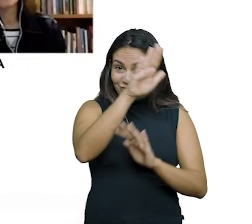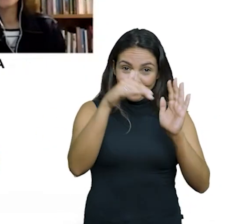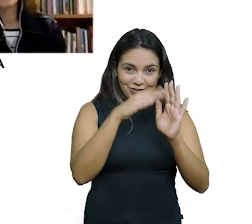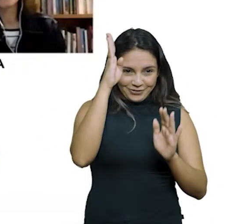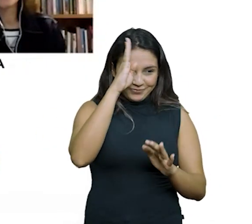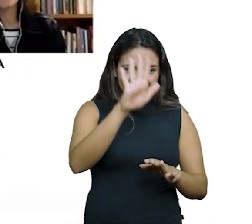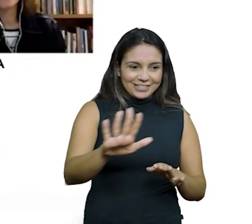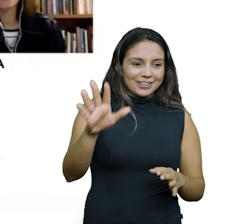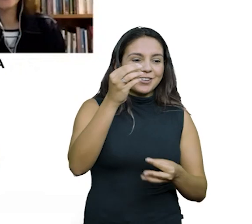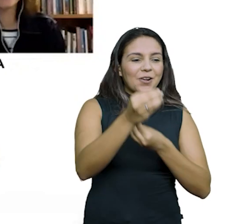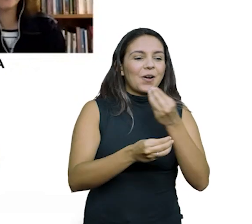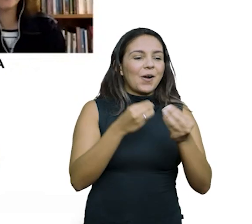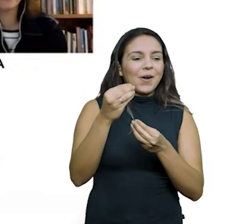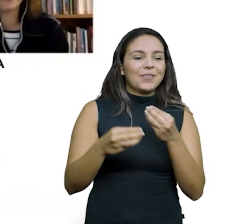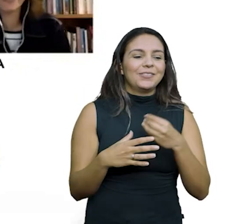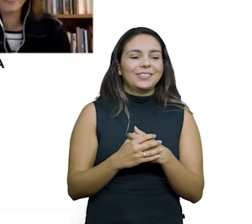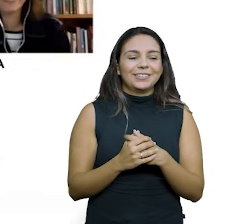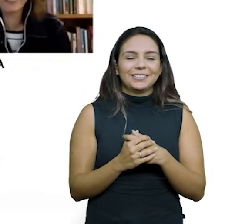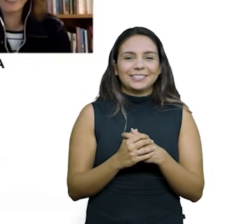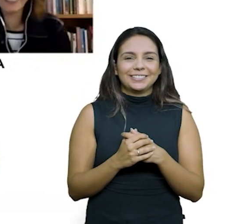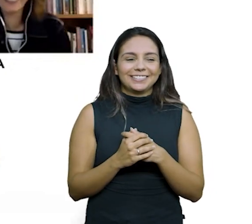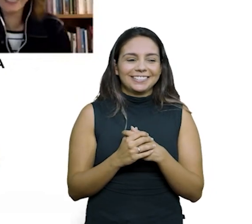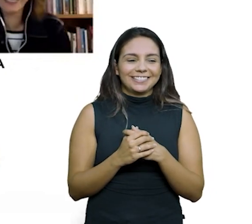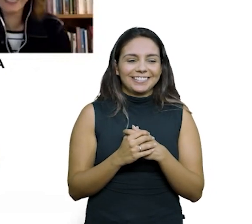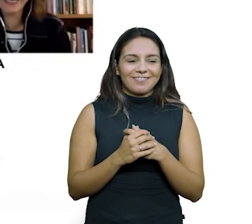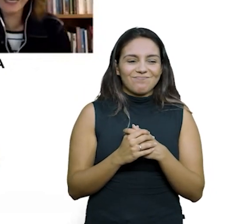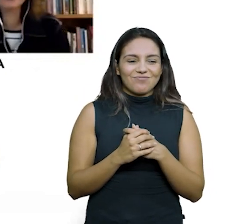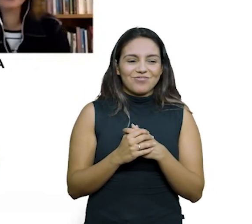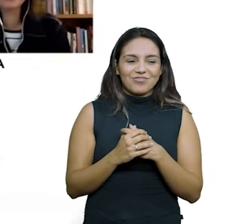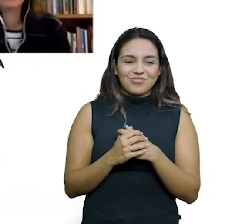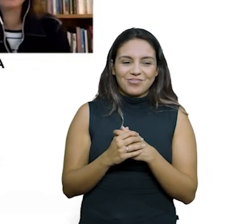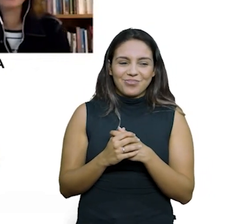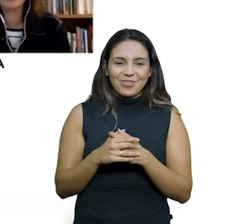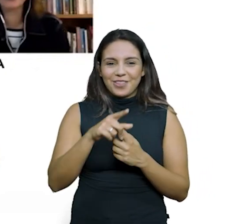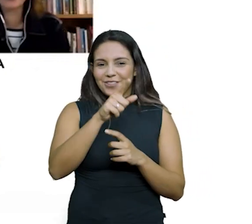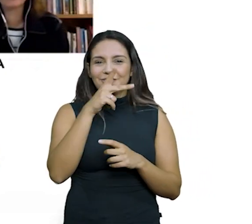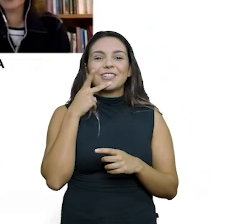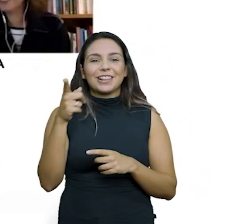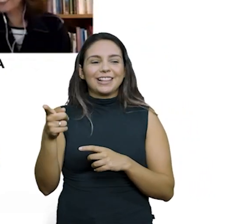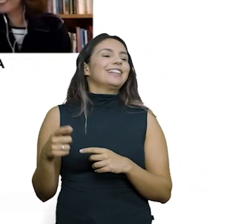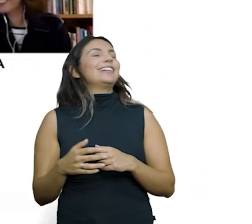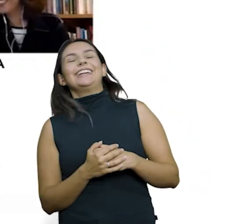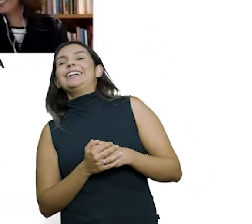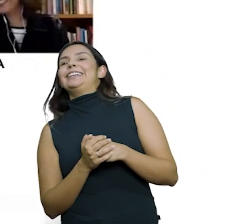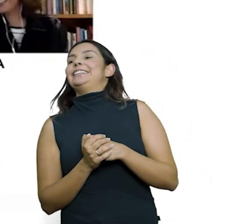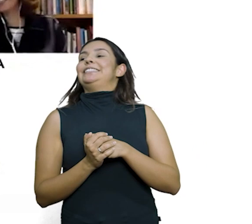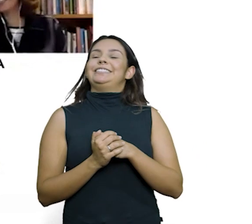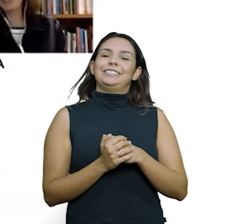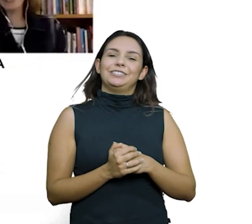todo o Brasil como é. Te entregou, Rafael.